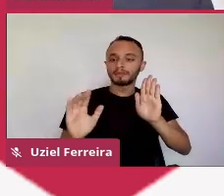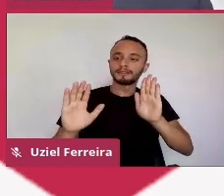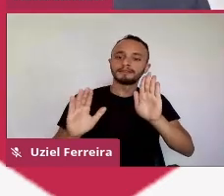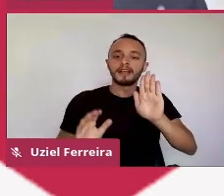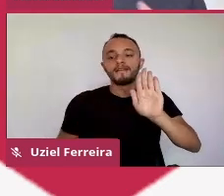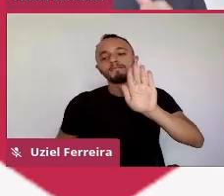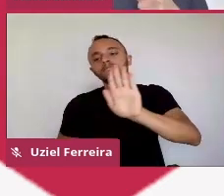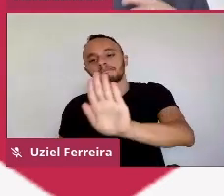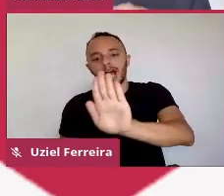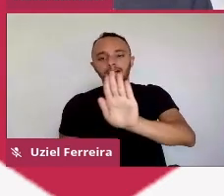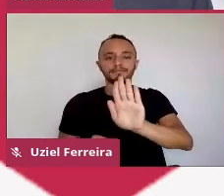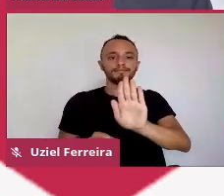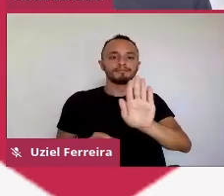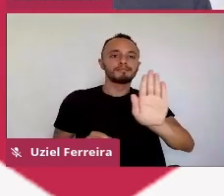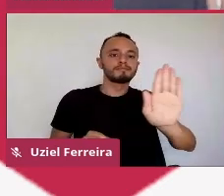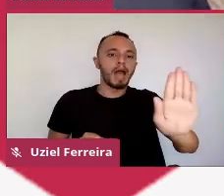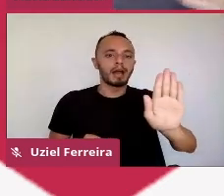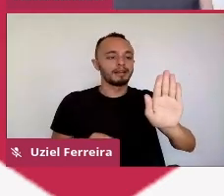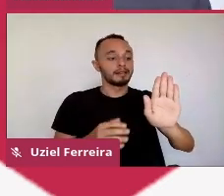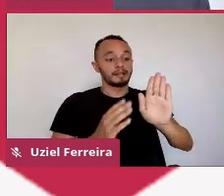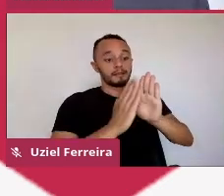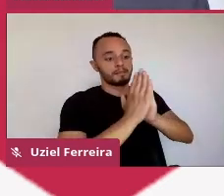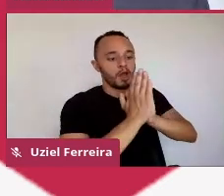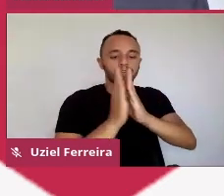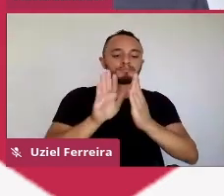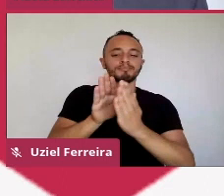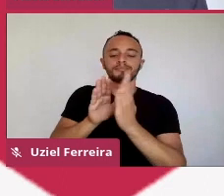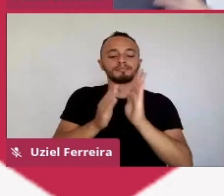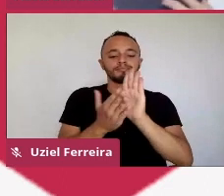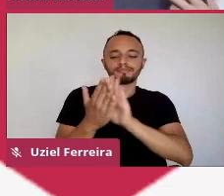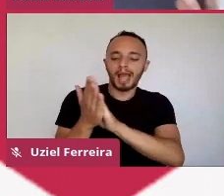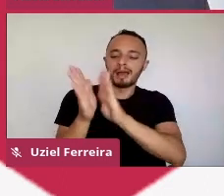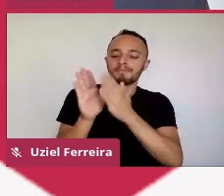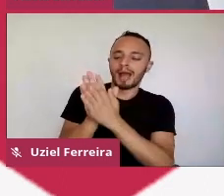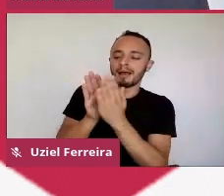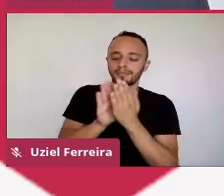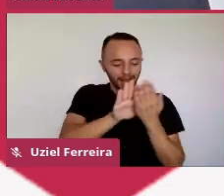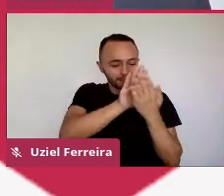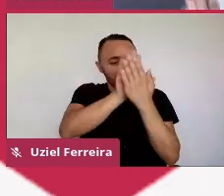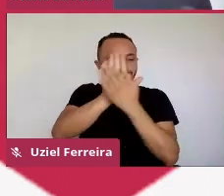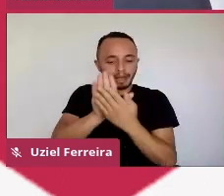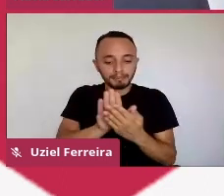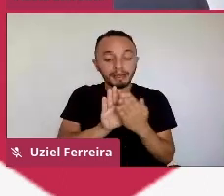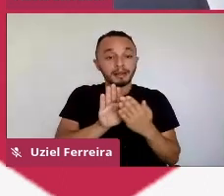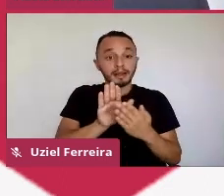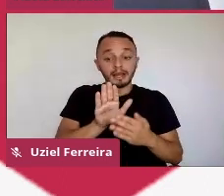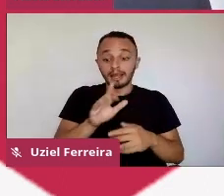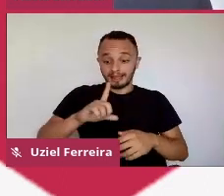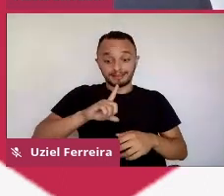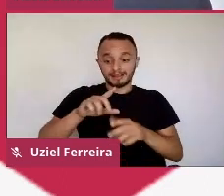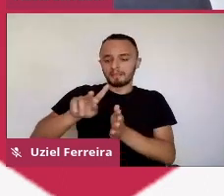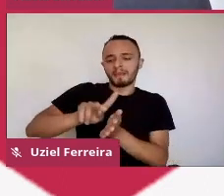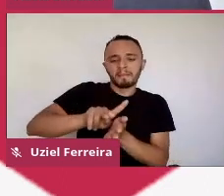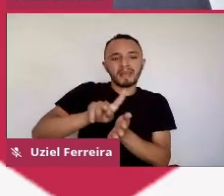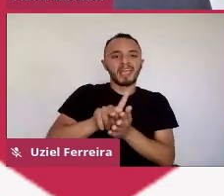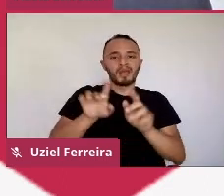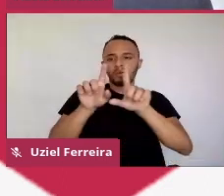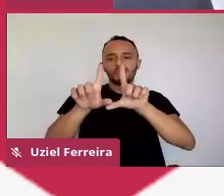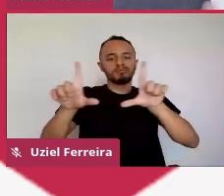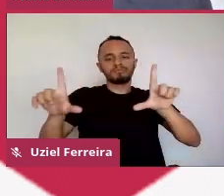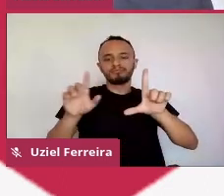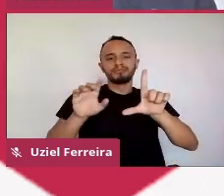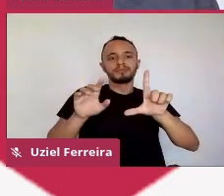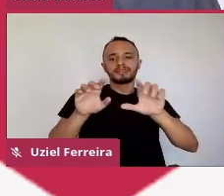num papel. Mas essa prática, ela é muito ancestral. Se a gente parar para pensar, essa